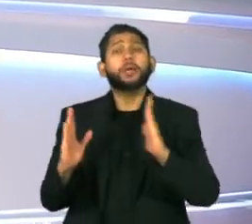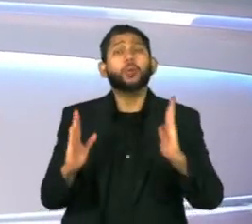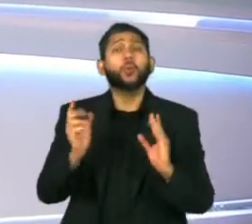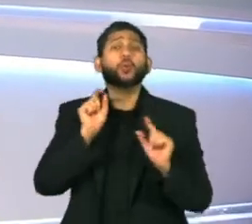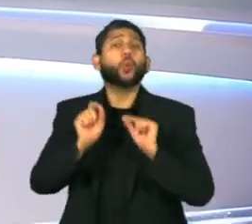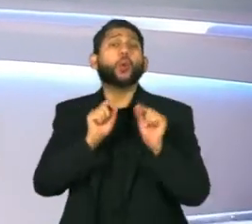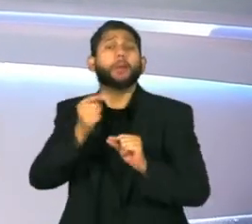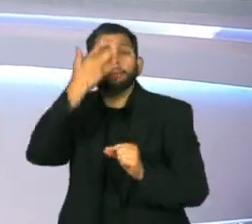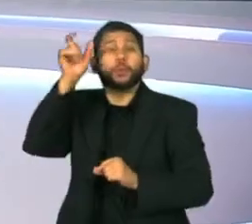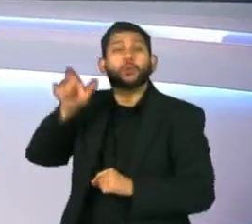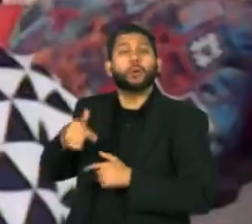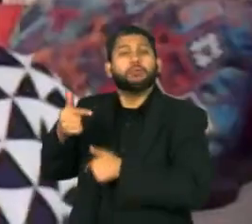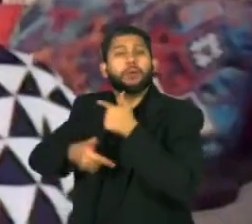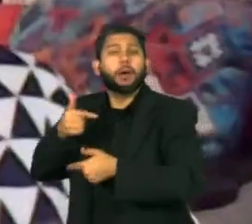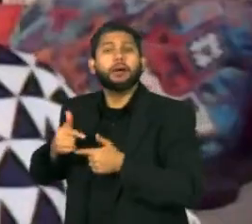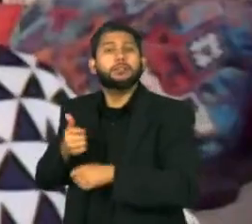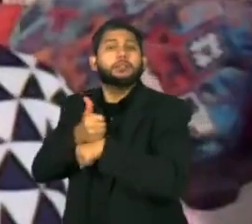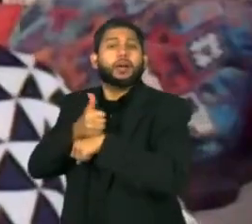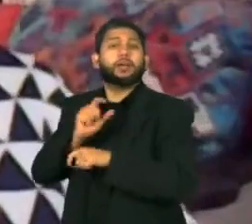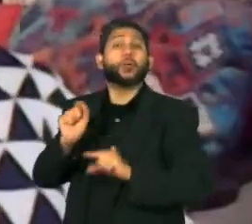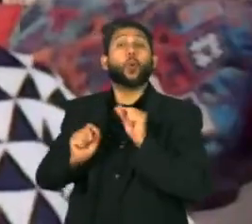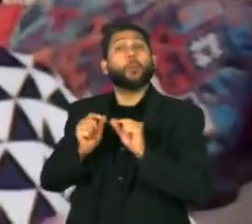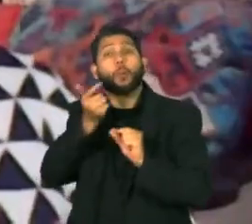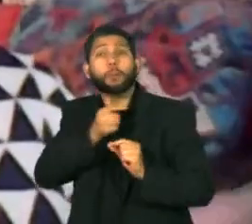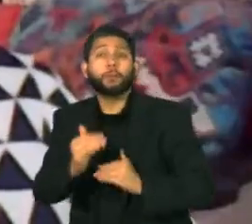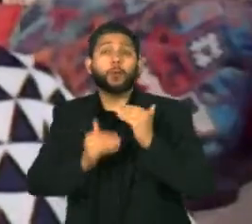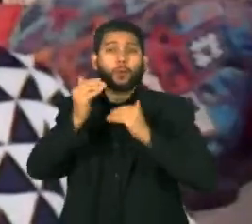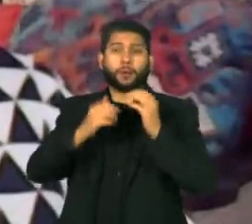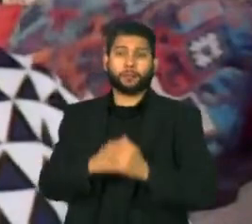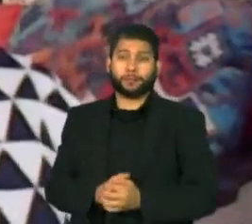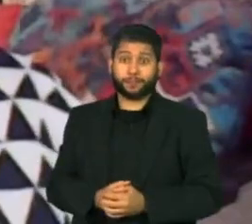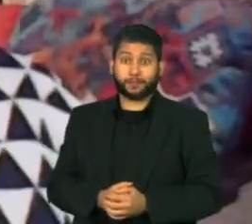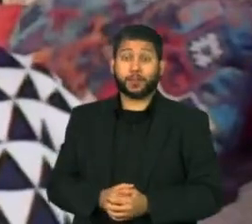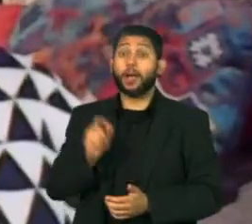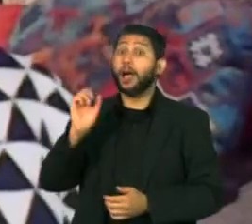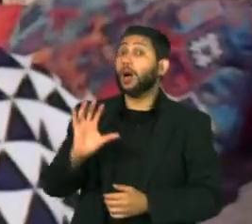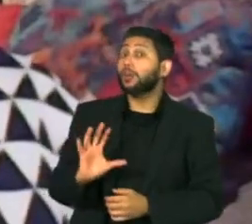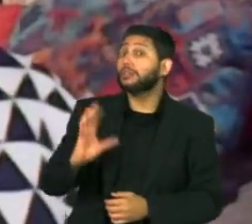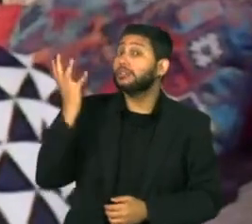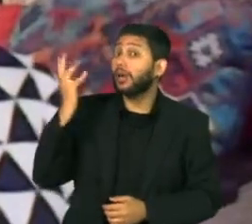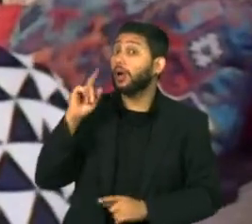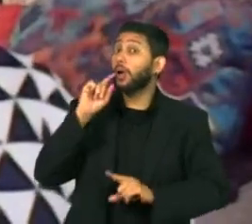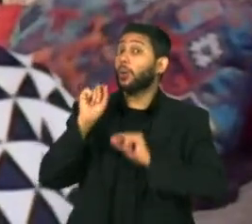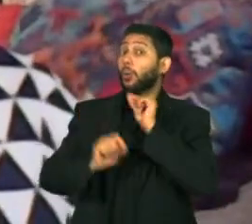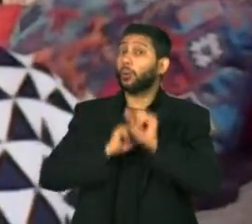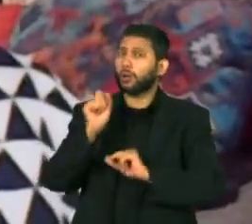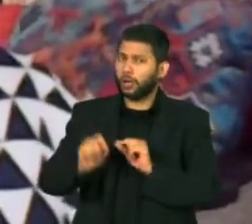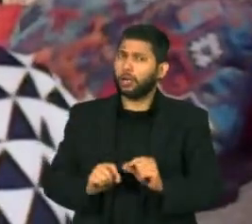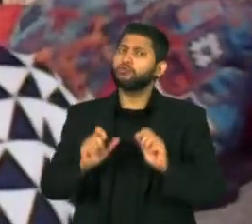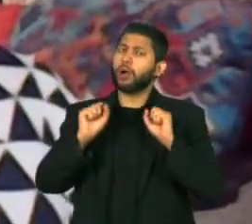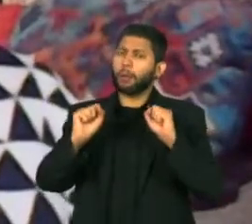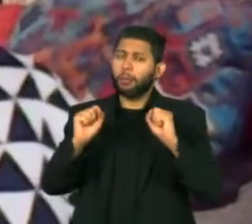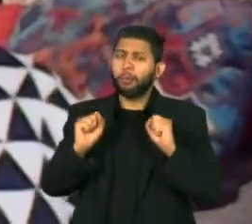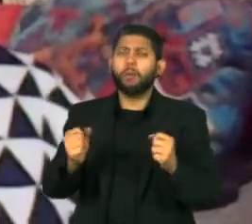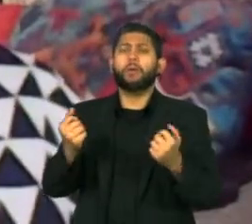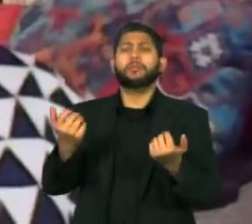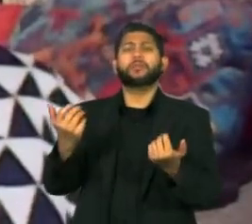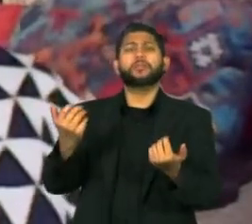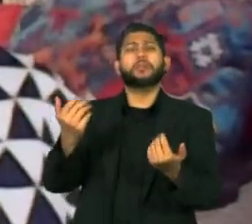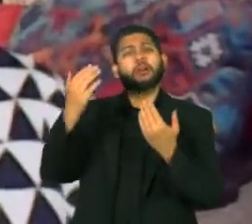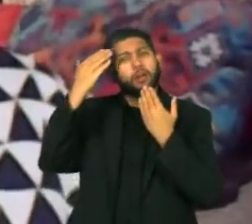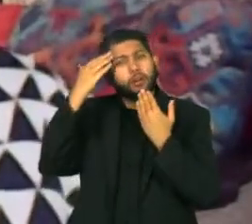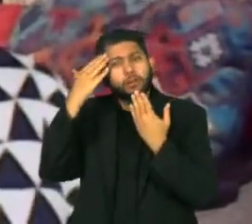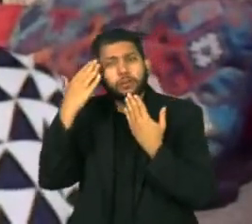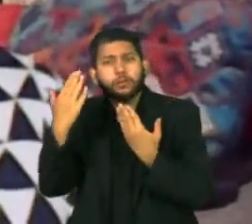dos desafios atuais. Um dos produtos positivos que houve, né, e que nós já podemos mensurar